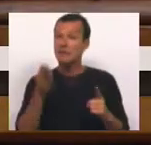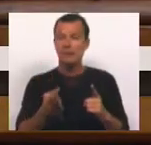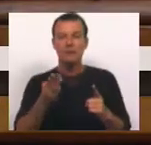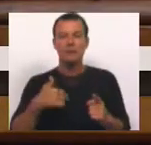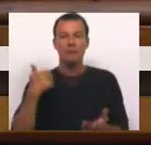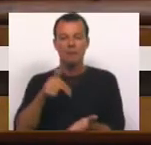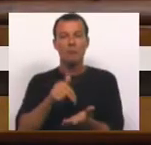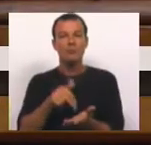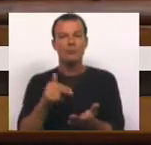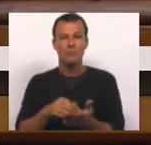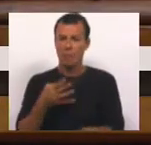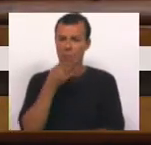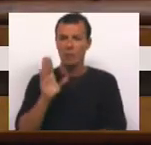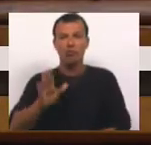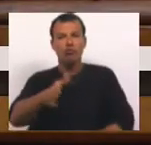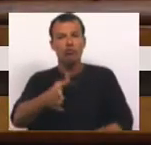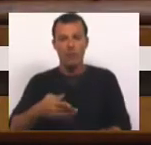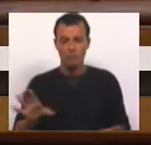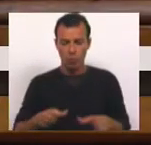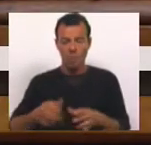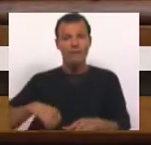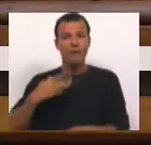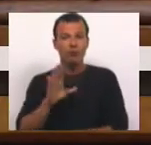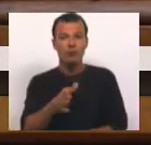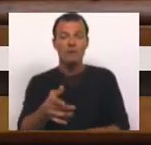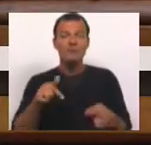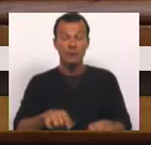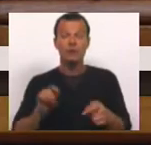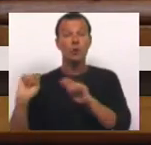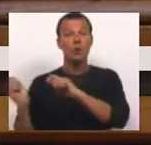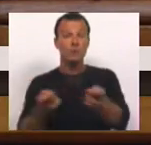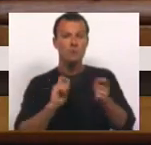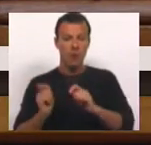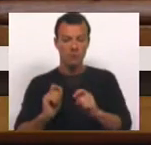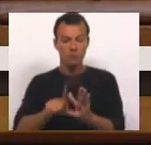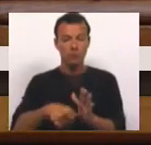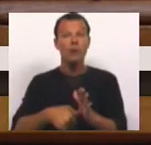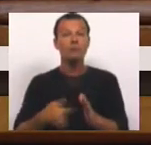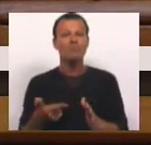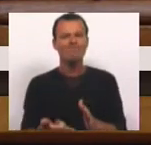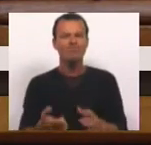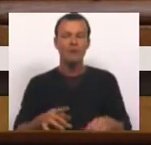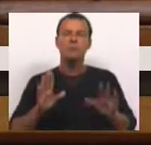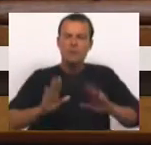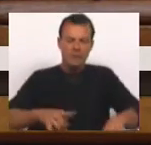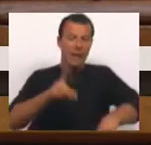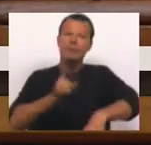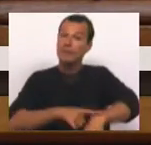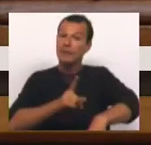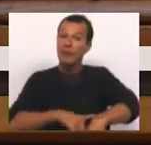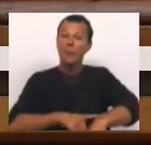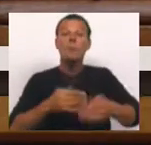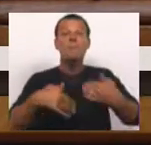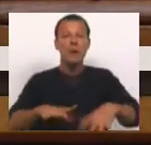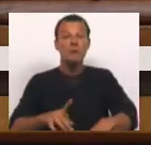uma posição já expressa pelos Verdes de que o debate destes projetos deveria ser feito com tempo, mas a